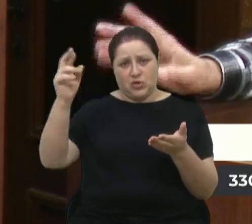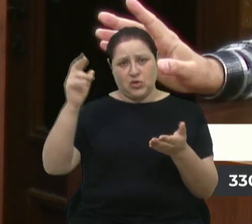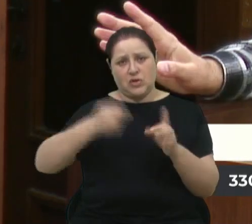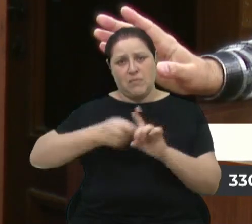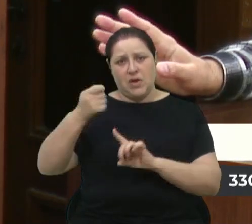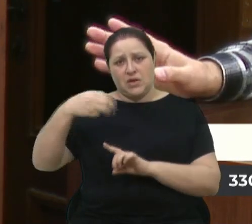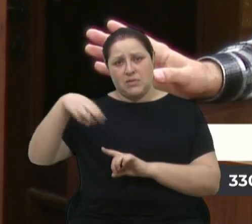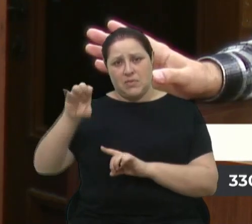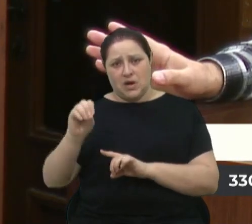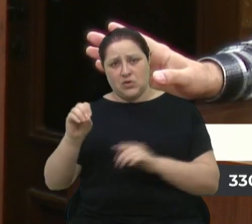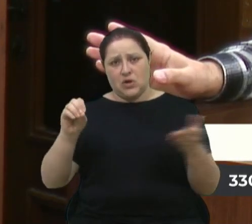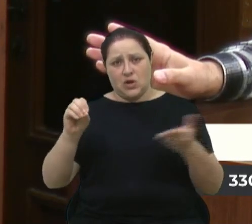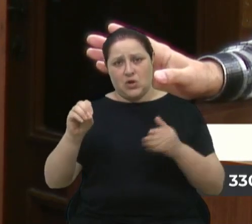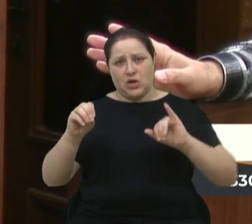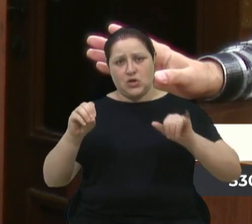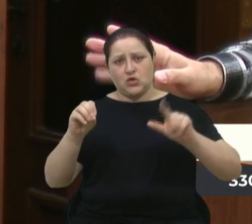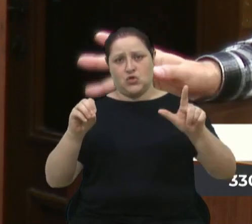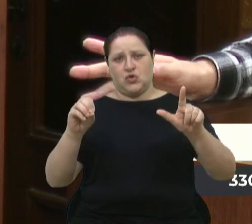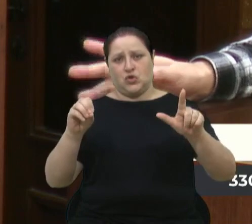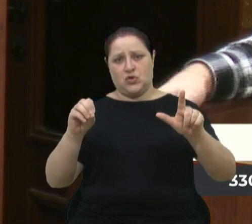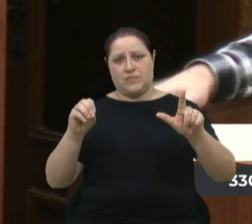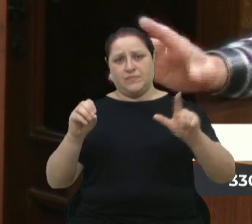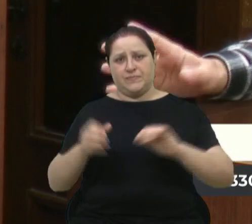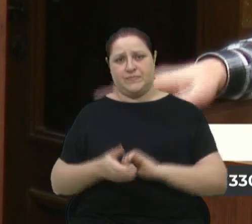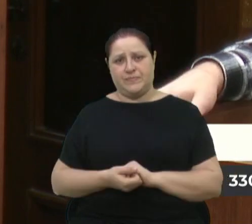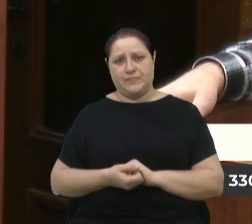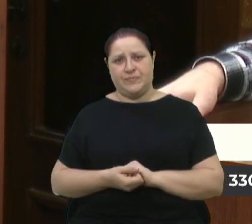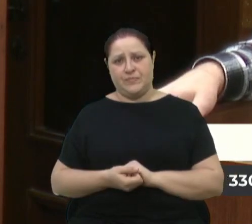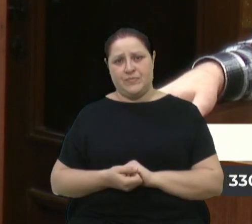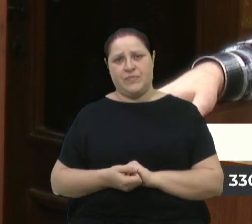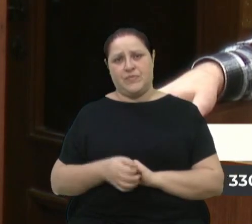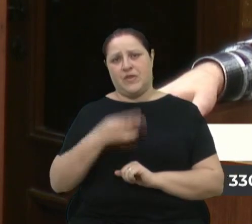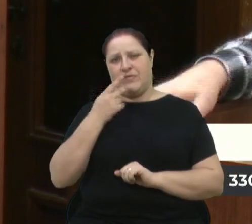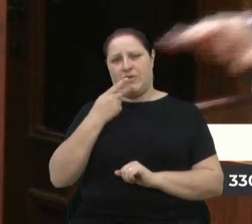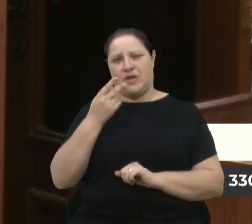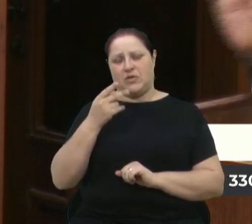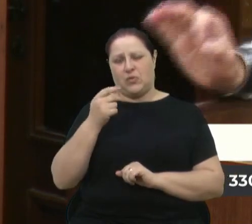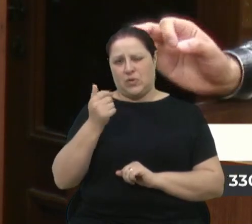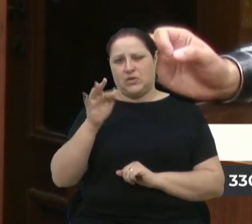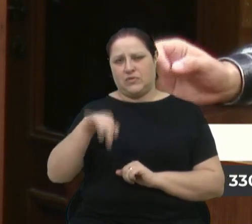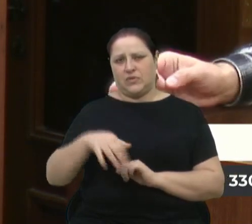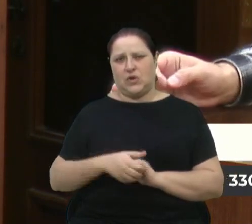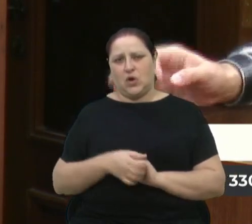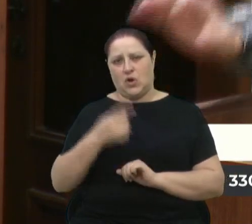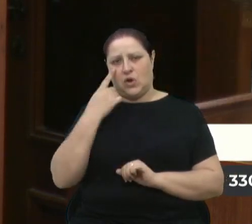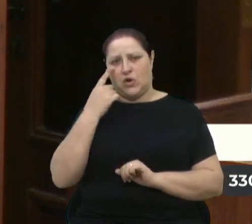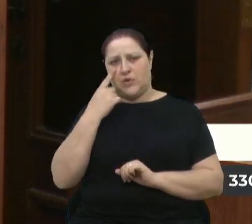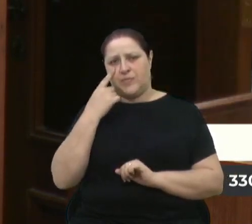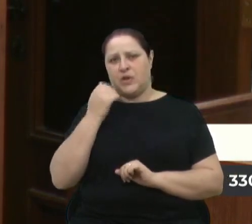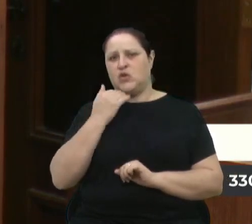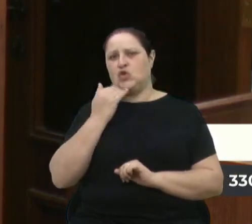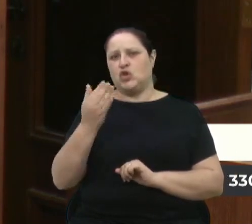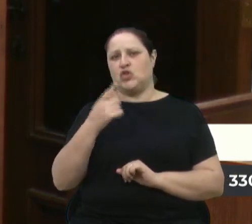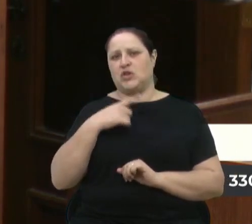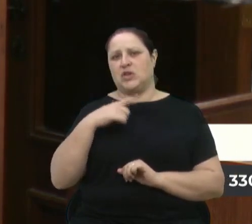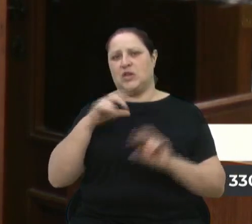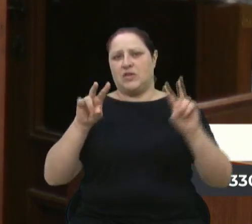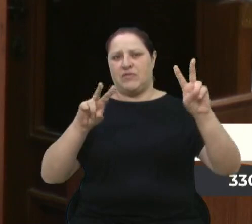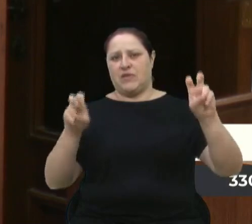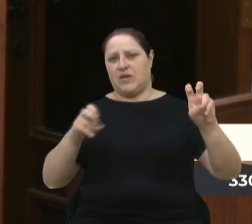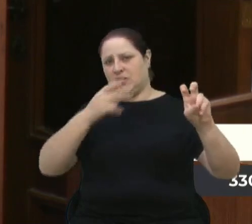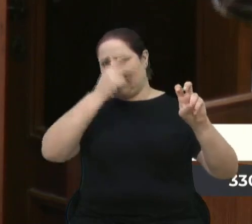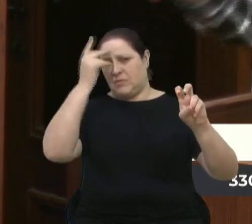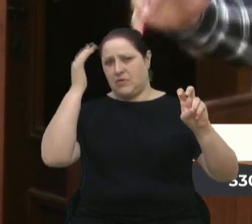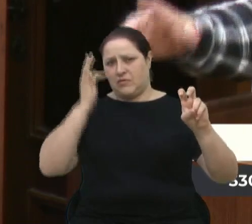Nós estamos em julho. Então, eu concluo a minha fala dizendo, não adianta ter frase do Paulo